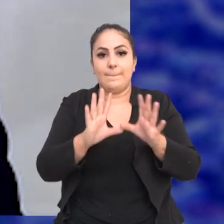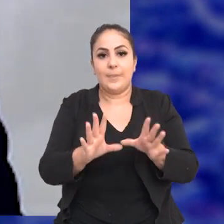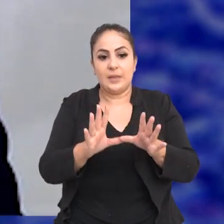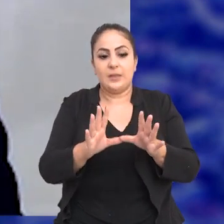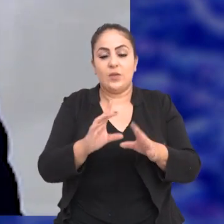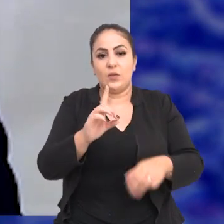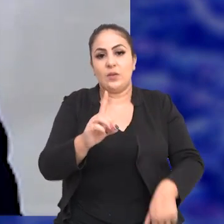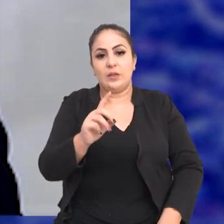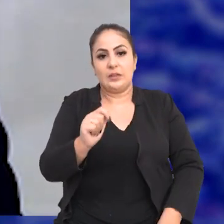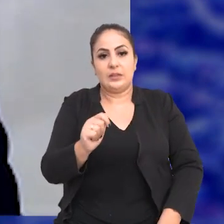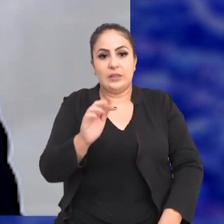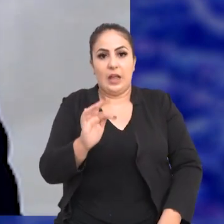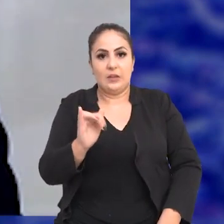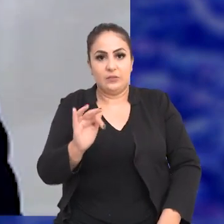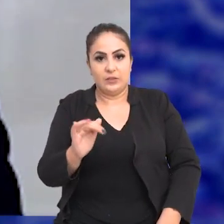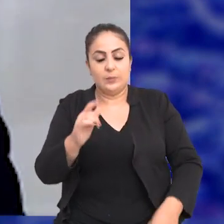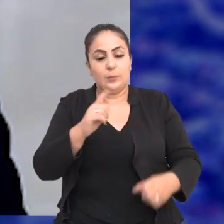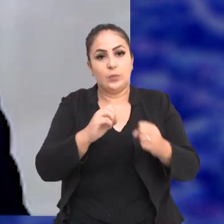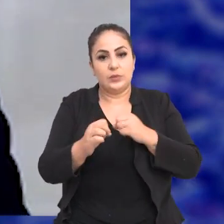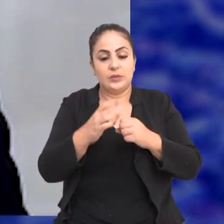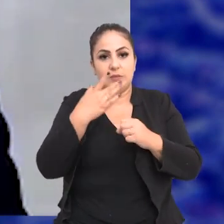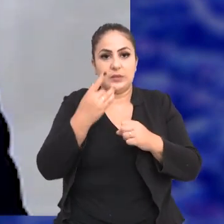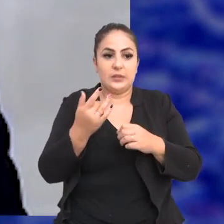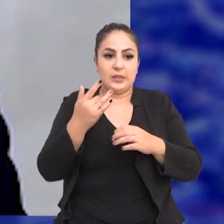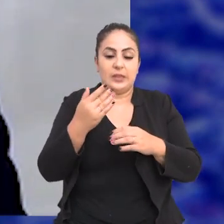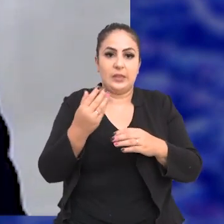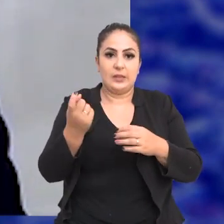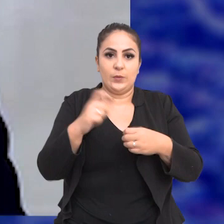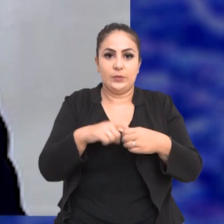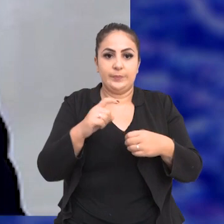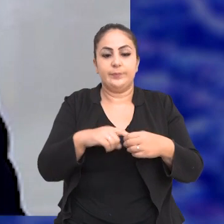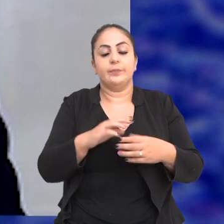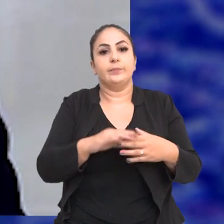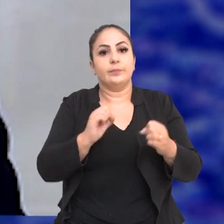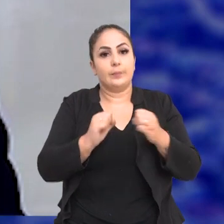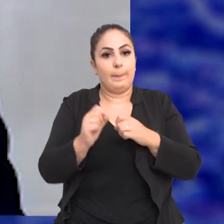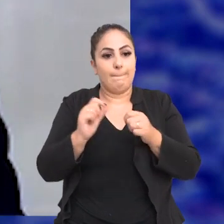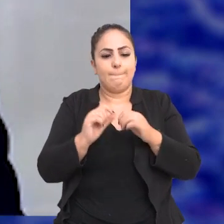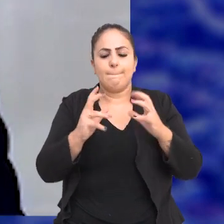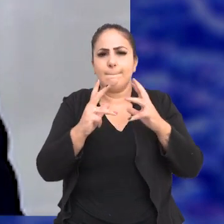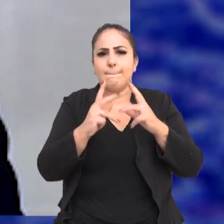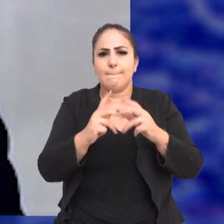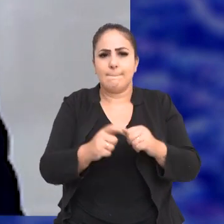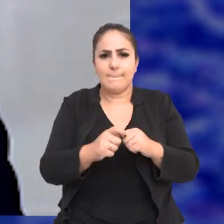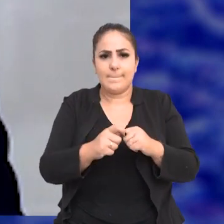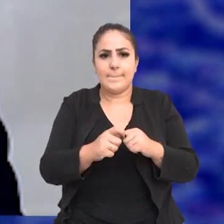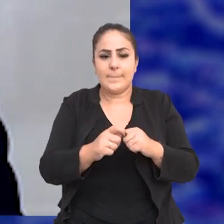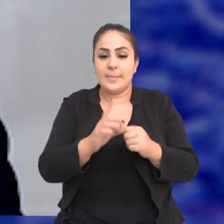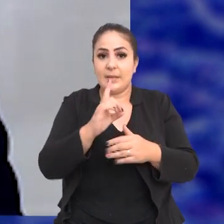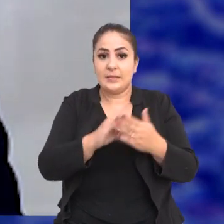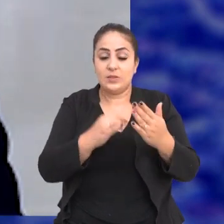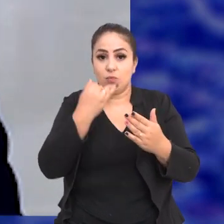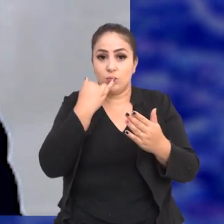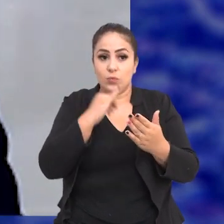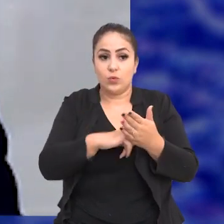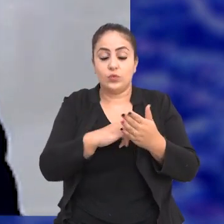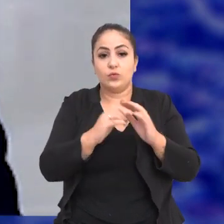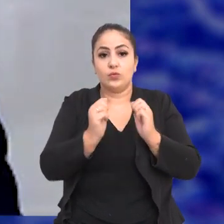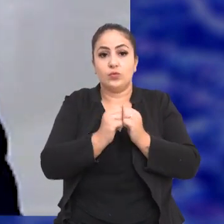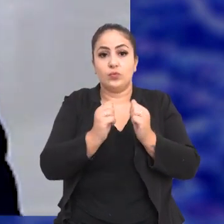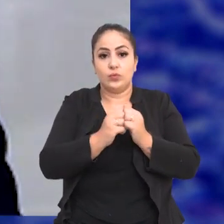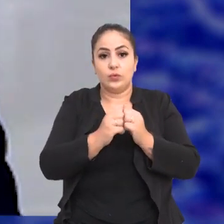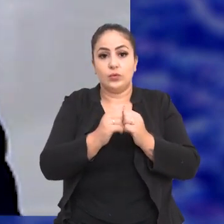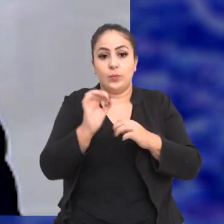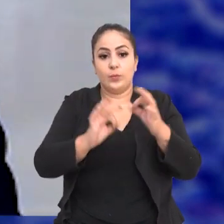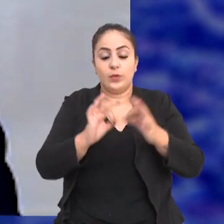emissão de um DARF para que facilite essa devolução. Esses contribuintes todos os contribuintes poderão fazer então a declaração do imposto de renda através